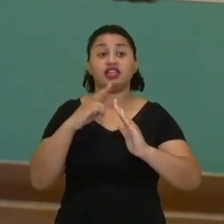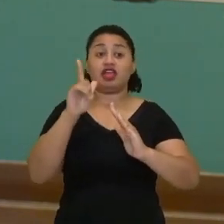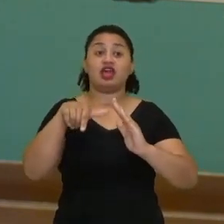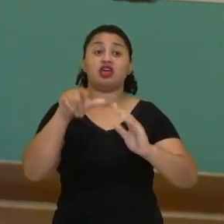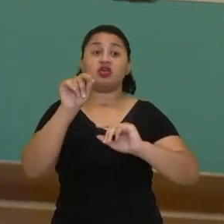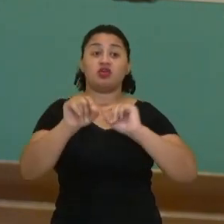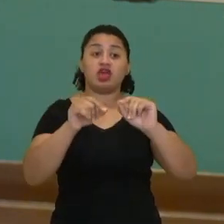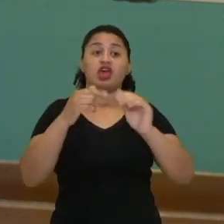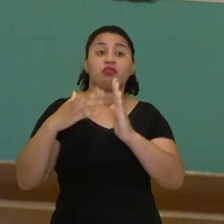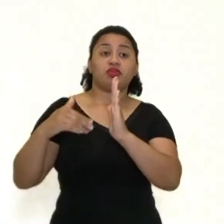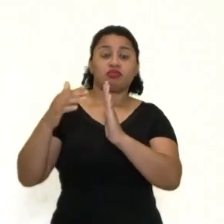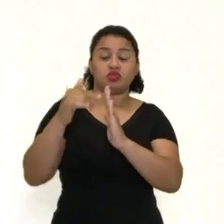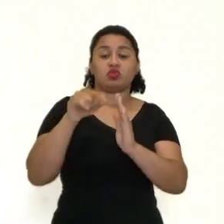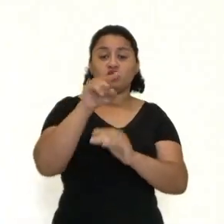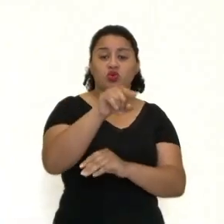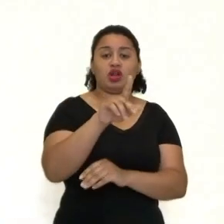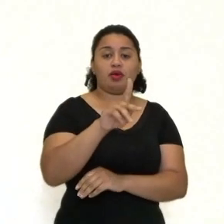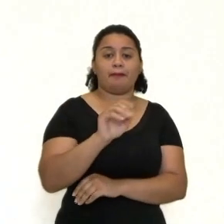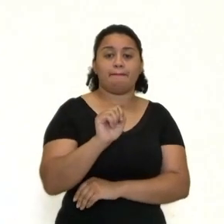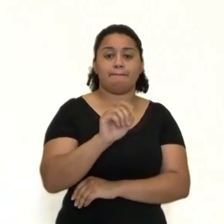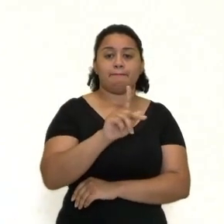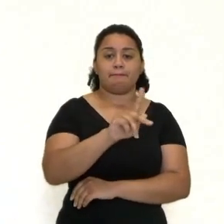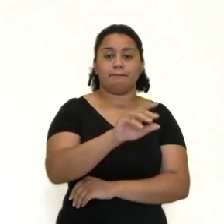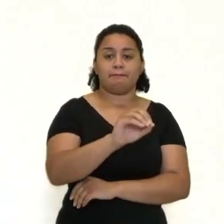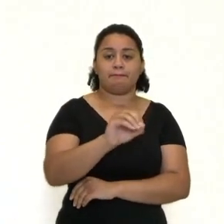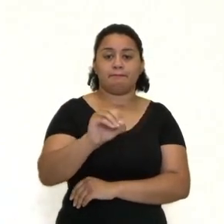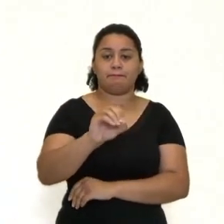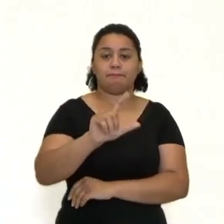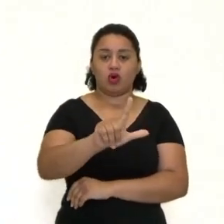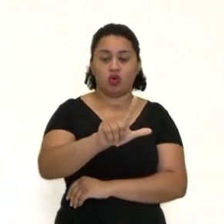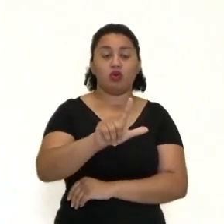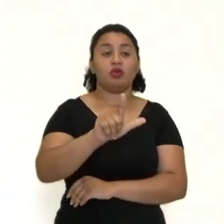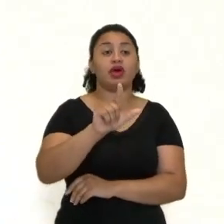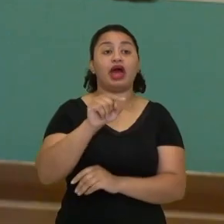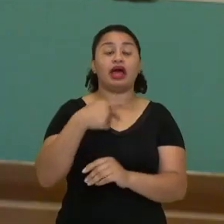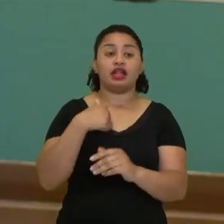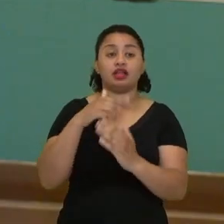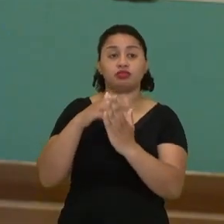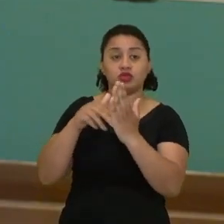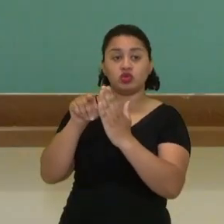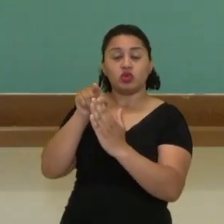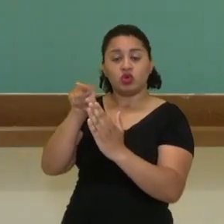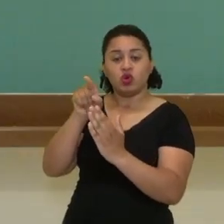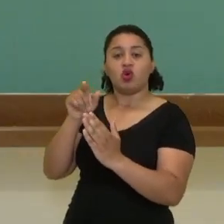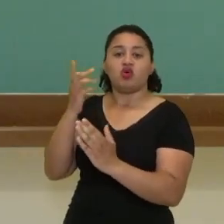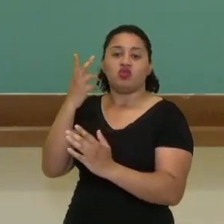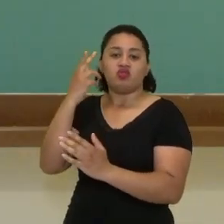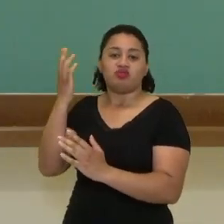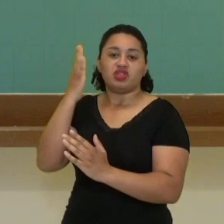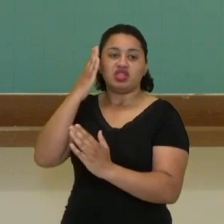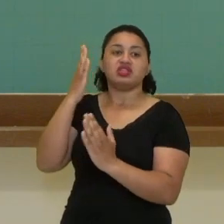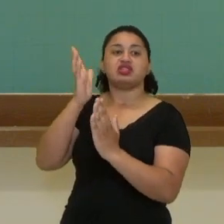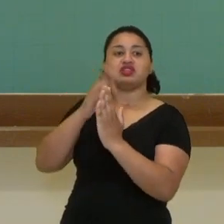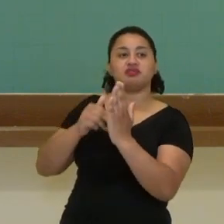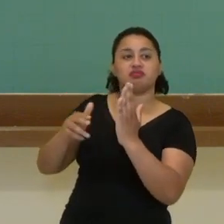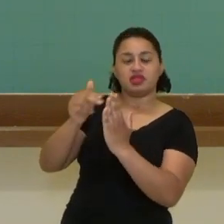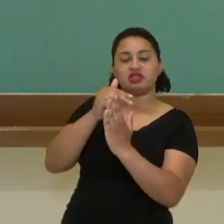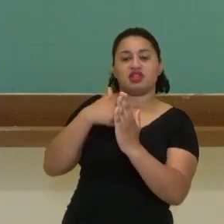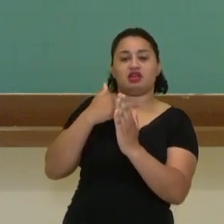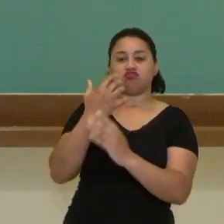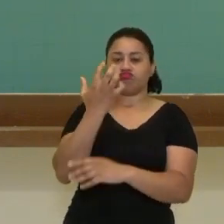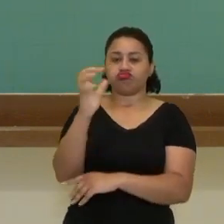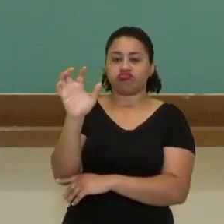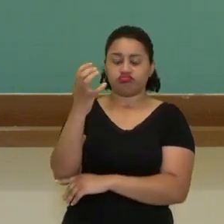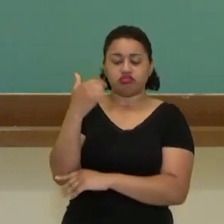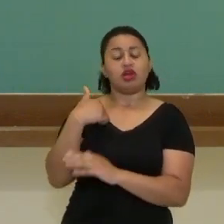Paul Gauguin, ele pintou o Vincent pintando uns girassóis, né? Então o Paul Gauguin ficou ali um tempo com o